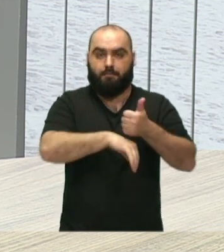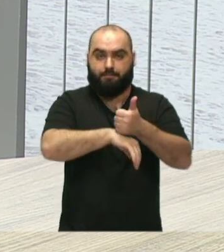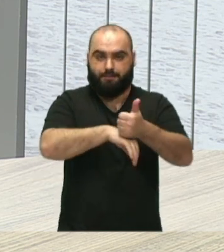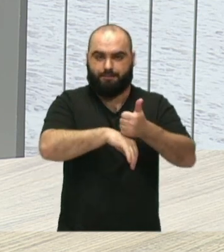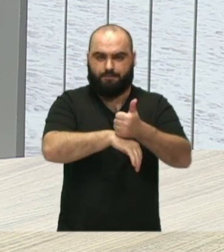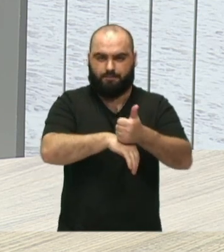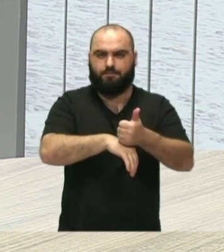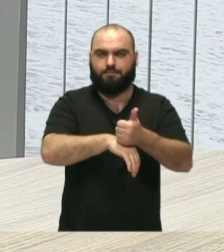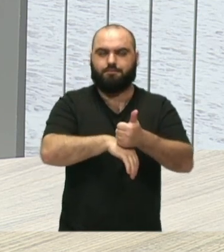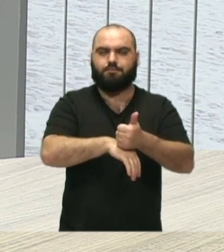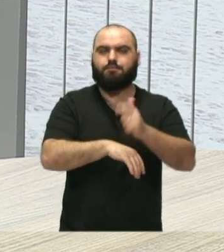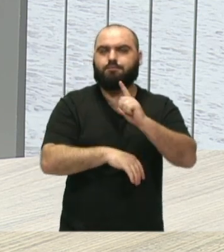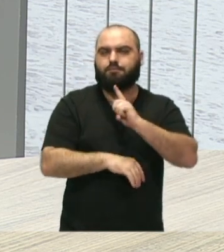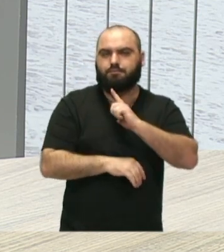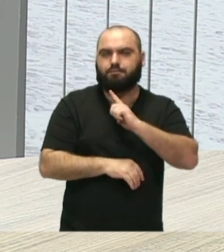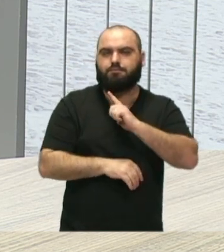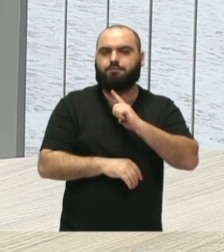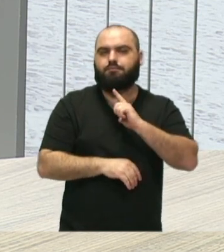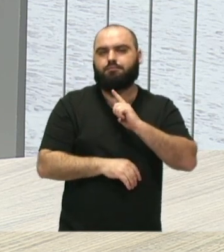muito melindre, têm as condições